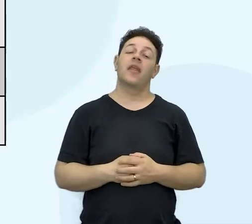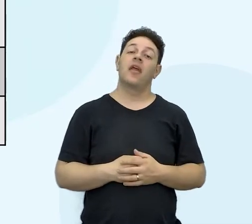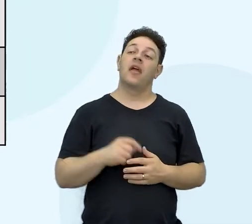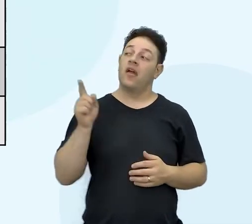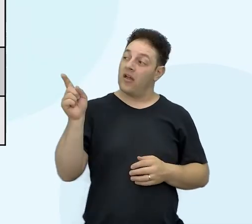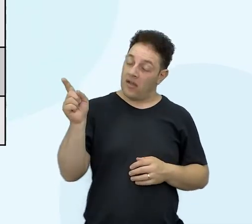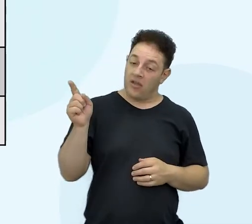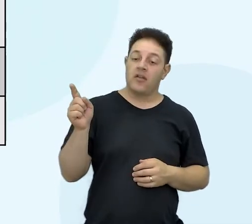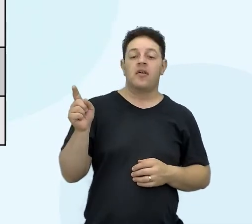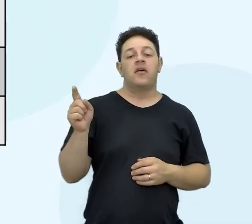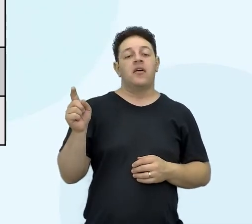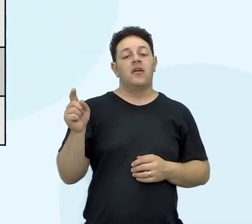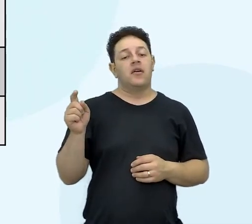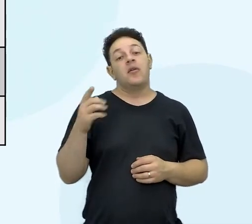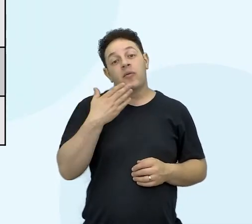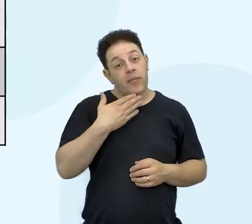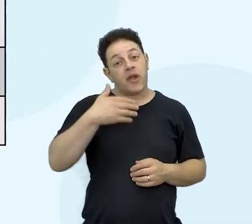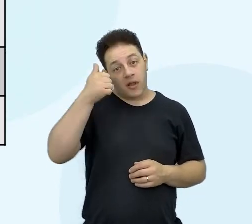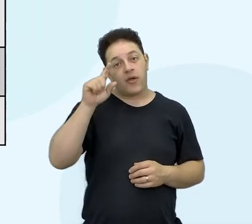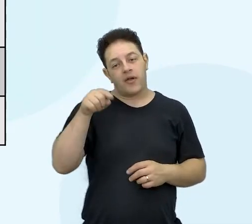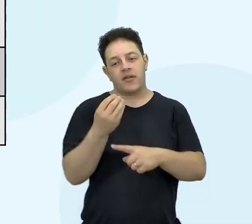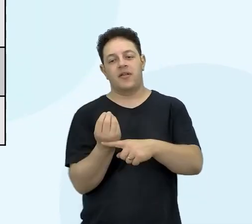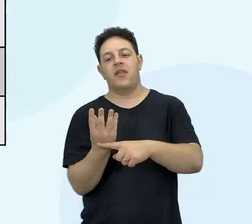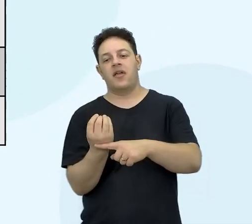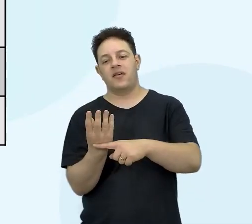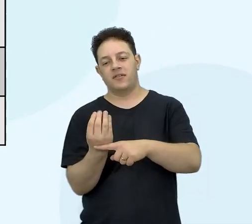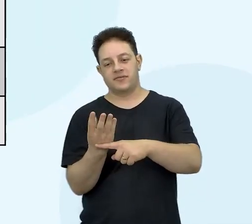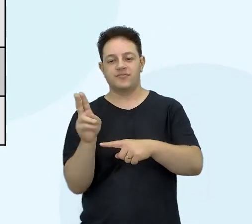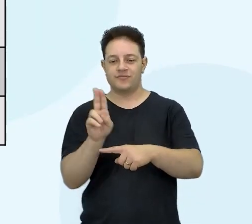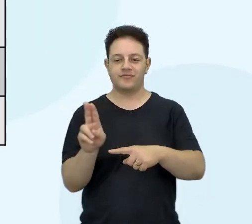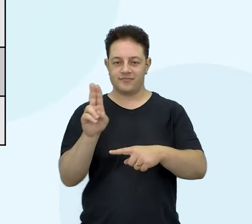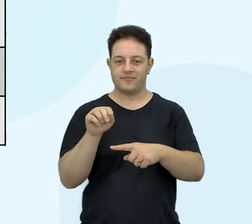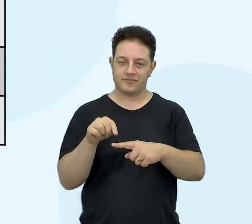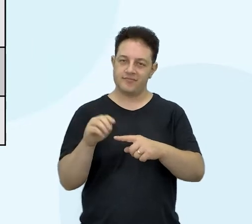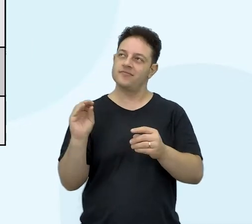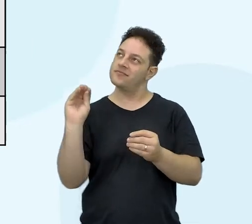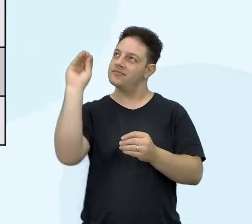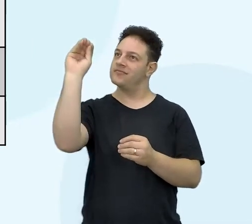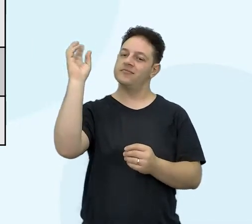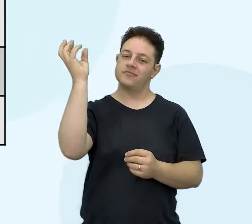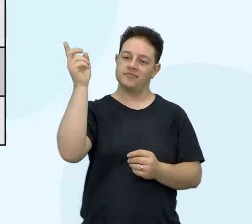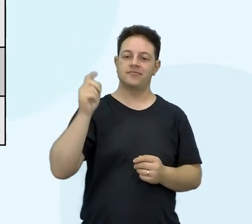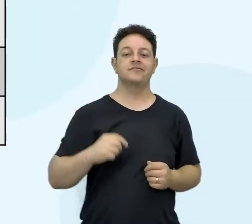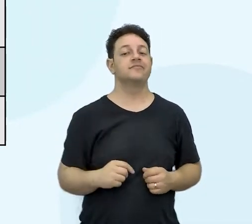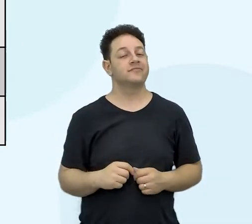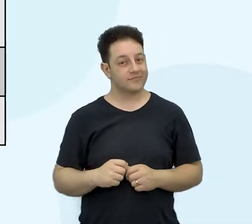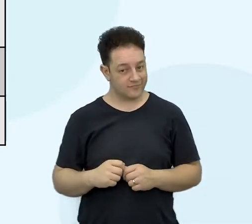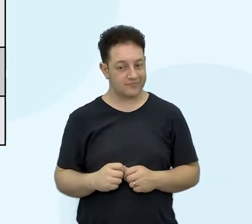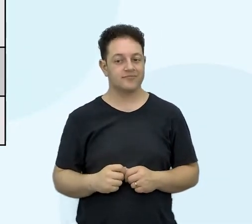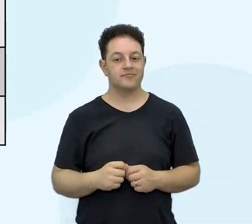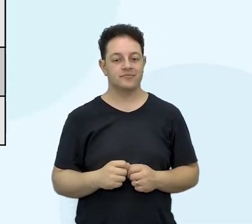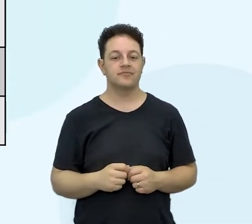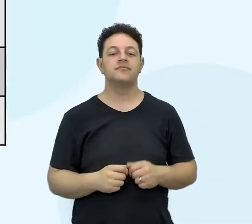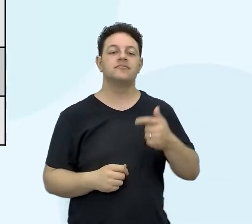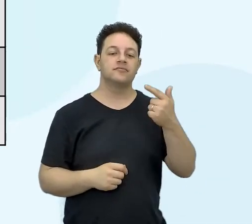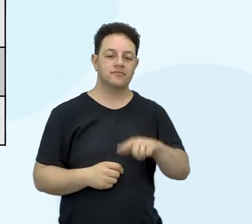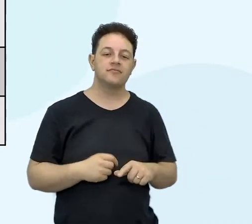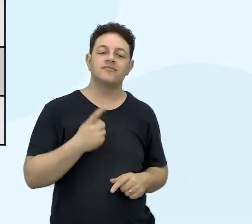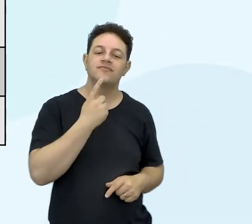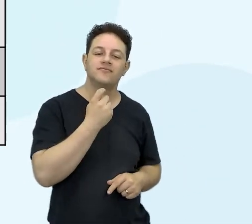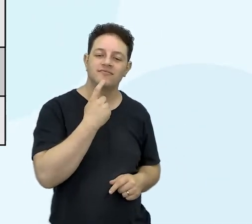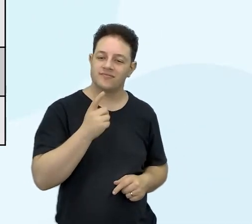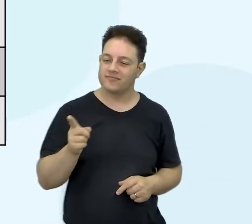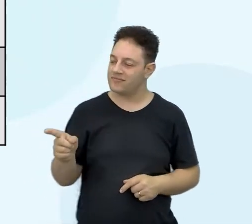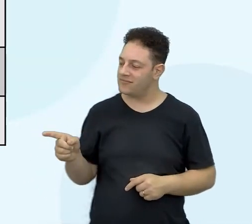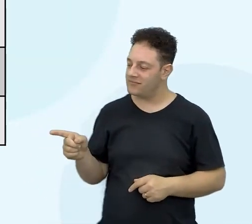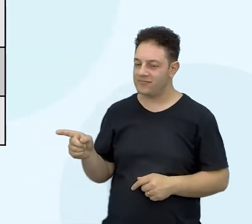configuração aí fica mais vantagem, digamos assim, usar a lâmpada de LED. E Ali está em vermelho, inclusive, a